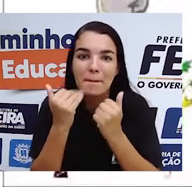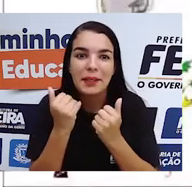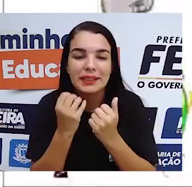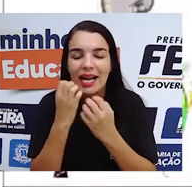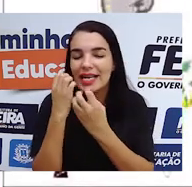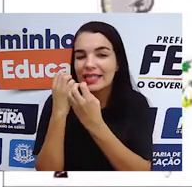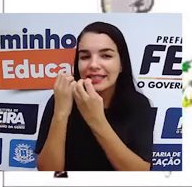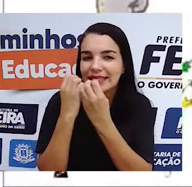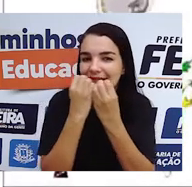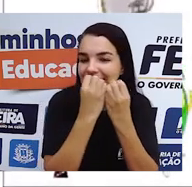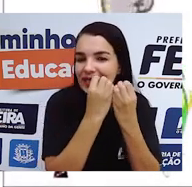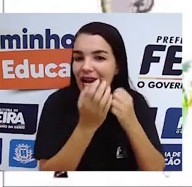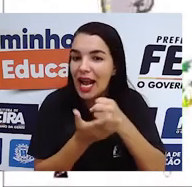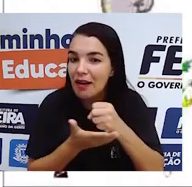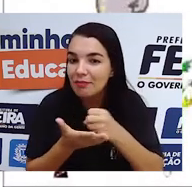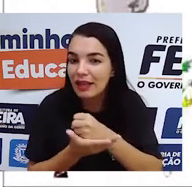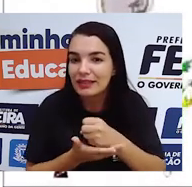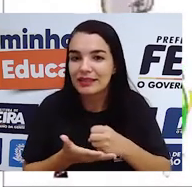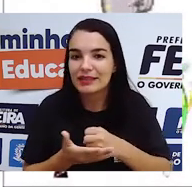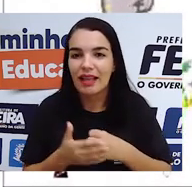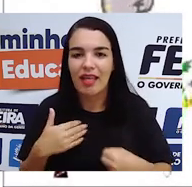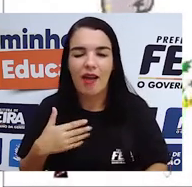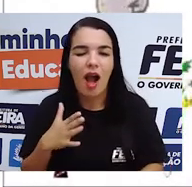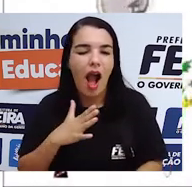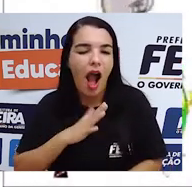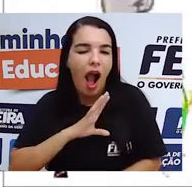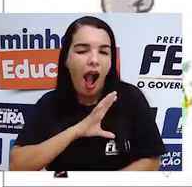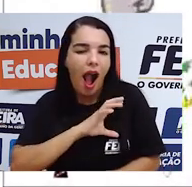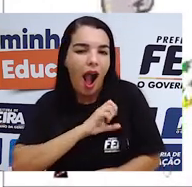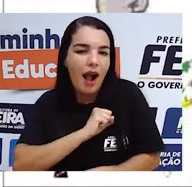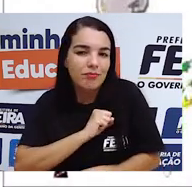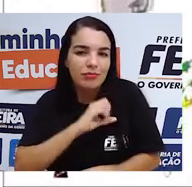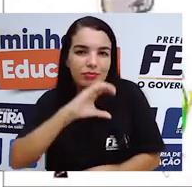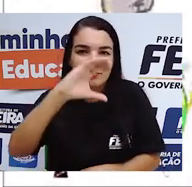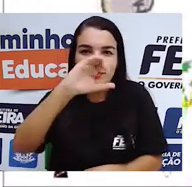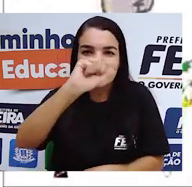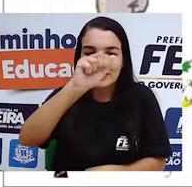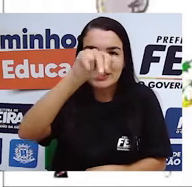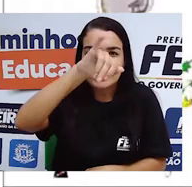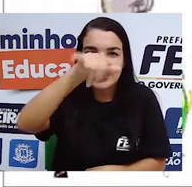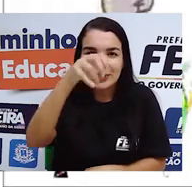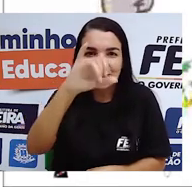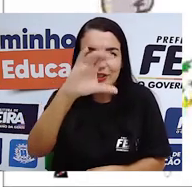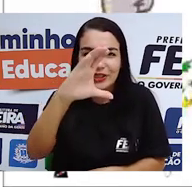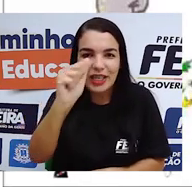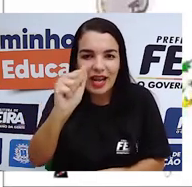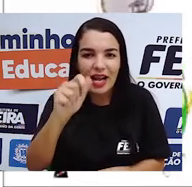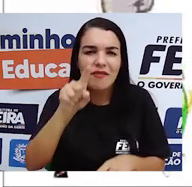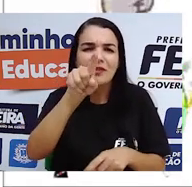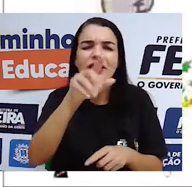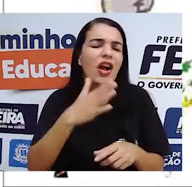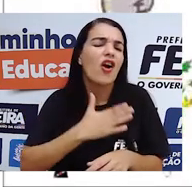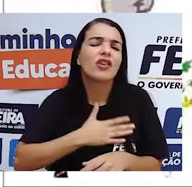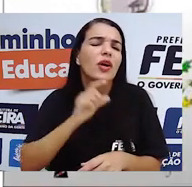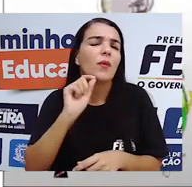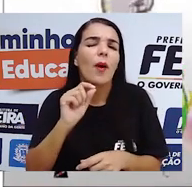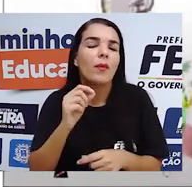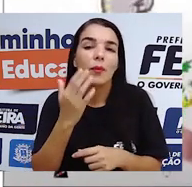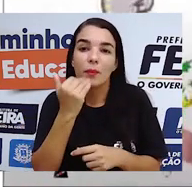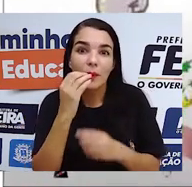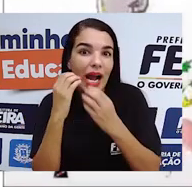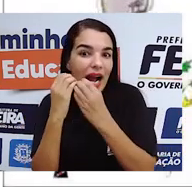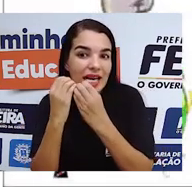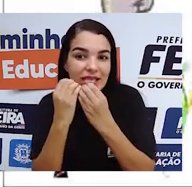do milho. Eu particularmente gosto muito da canjica. E você, gosta de qual comida de milho?